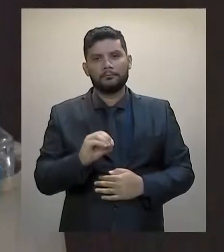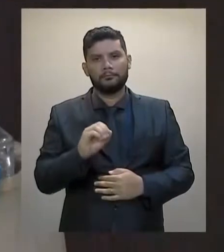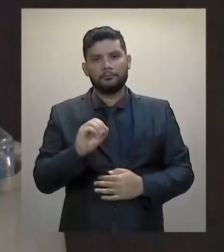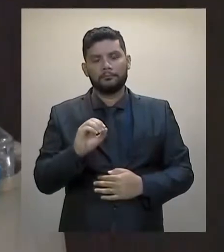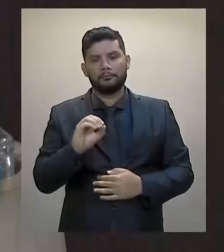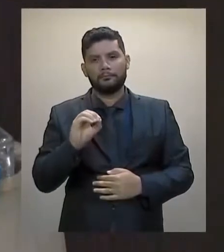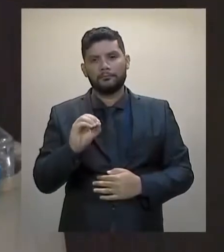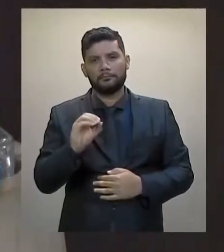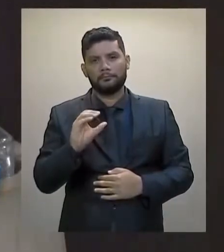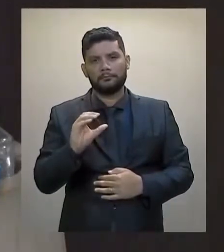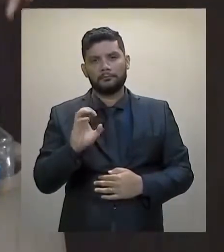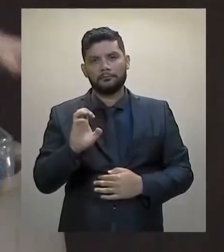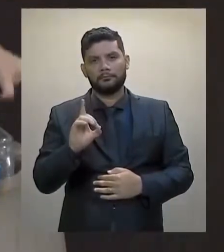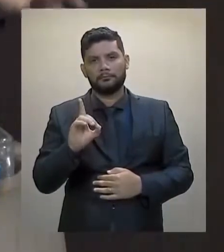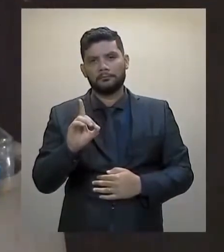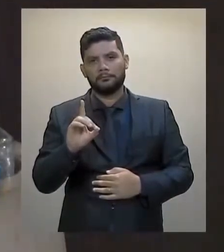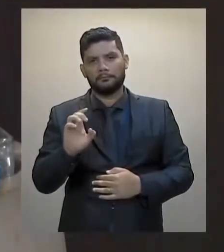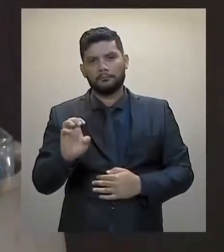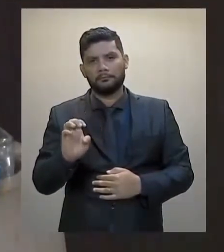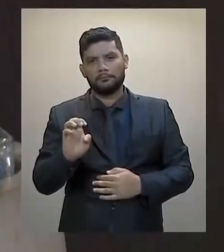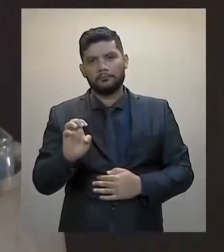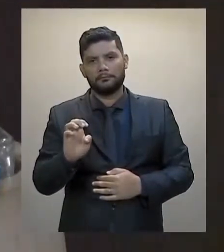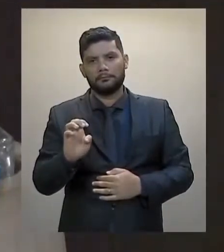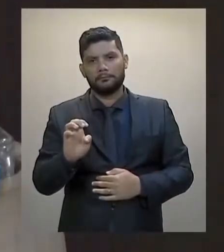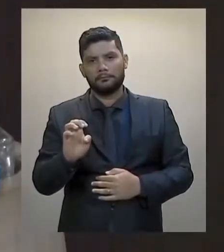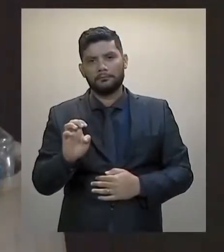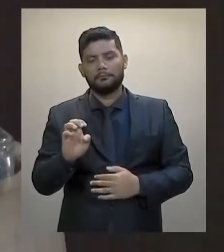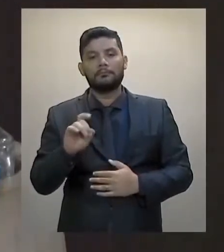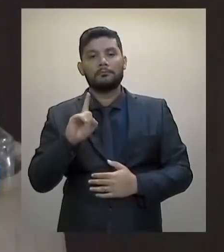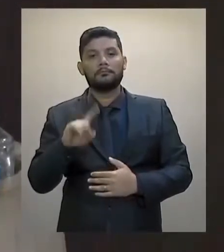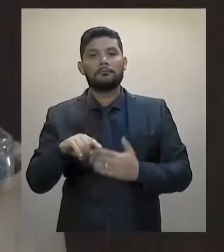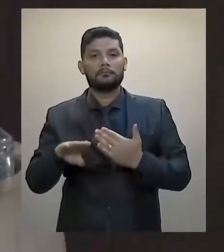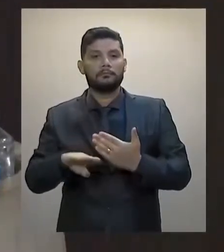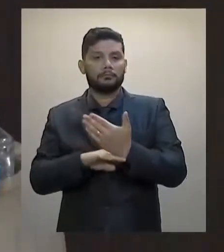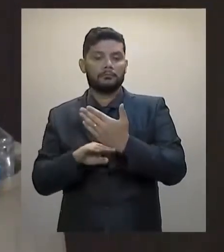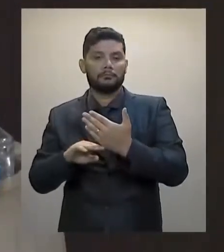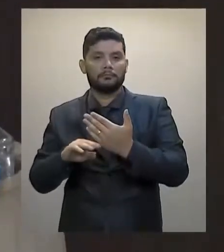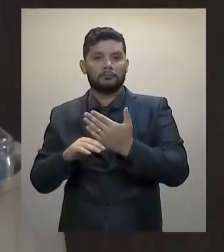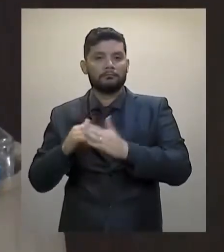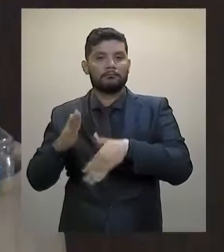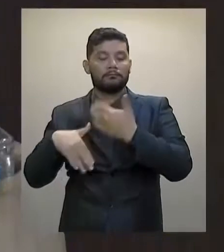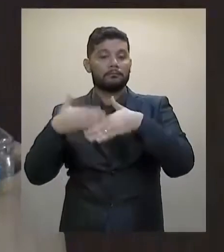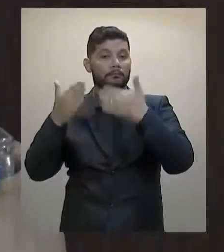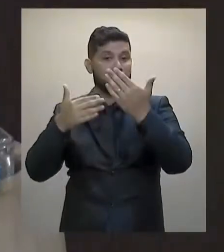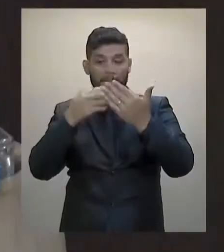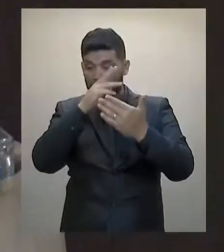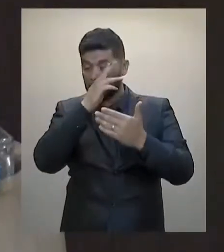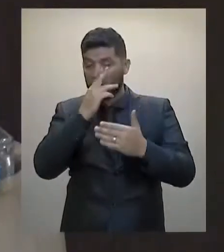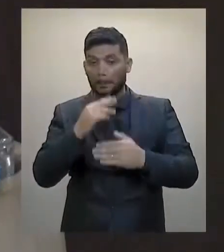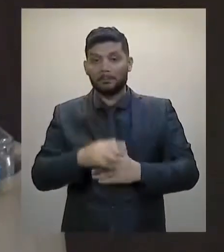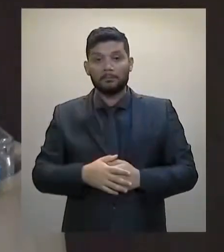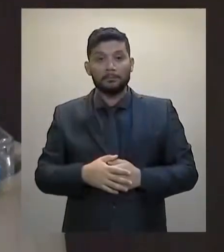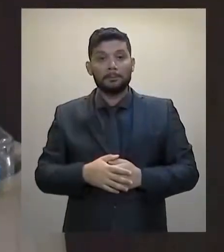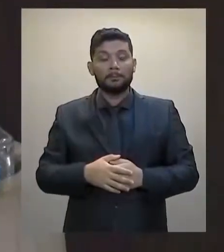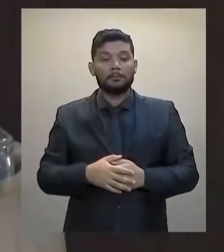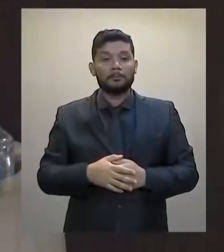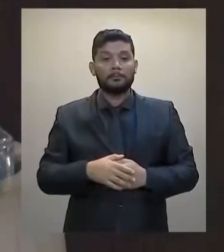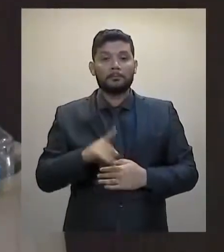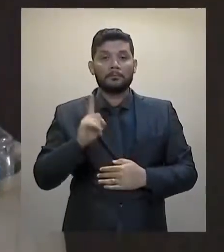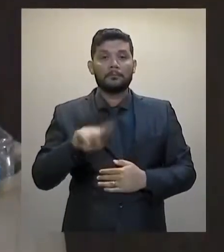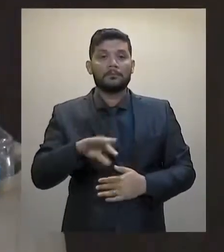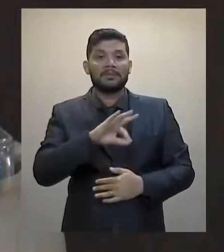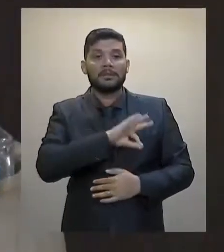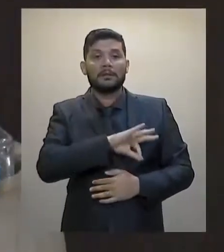fala muito da OCDE, que quer entrar na OCDE, que é o conjunto de países mais desenvolvidos do mundo, a média na OCDE é de pelo